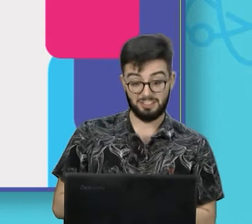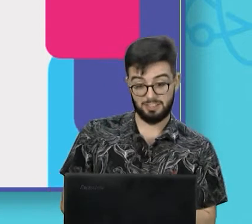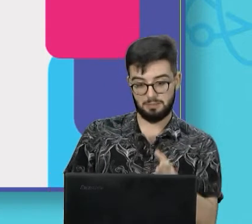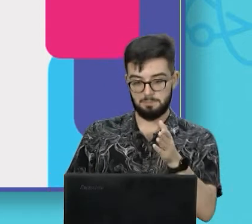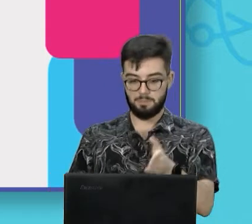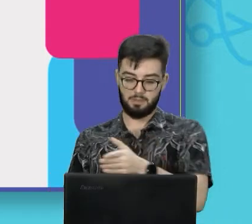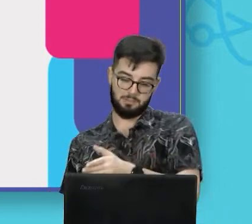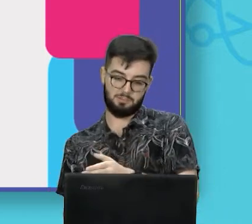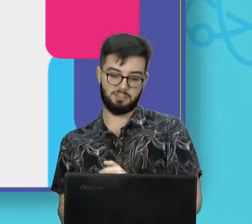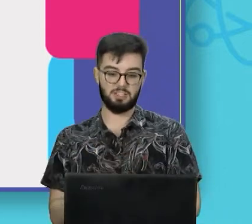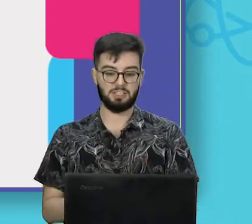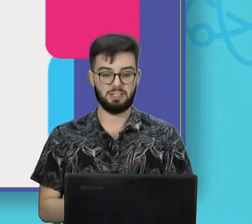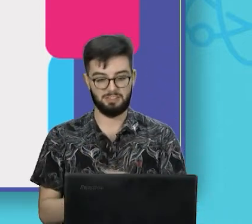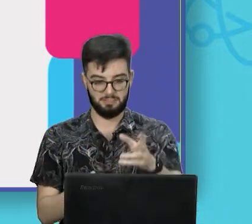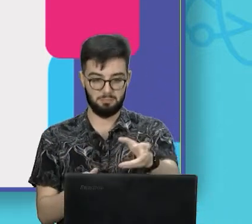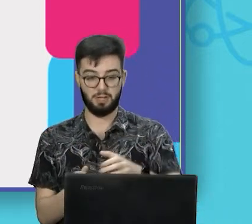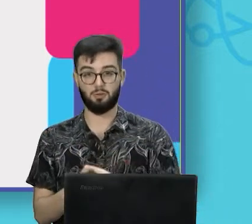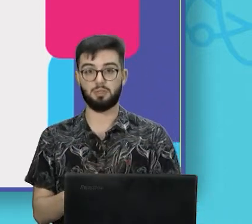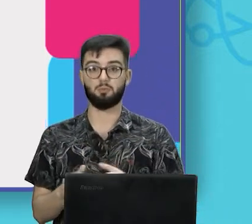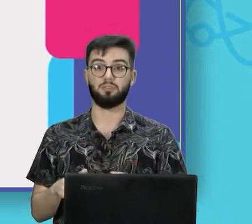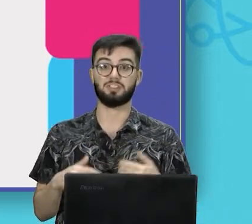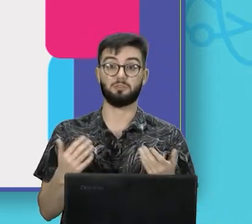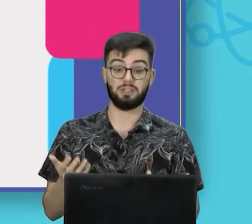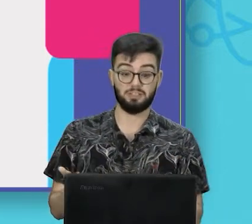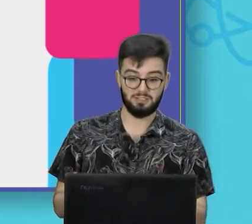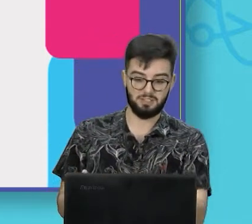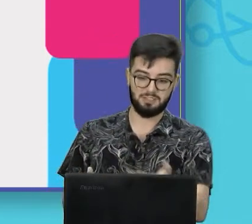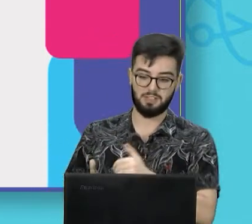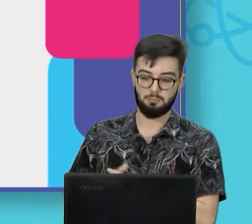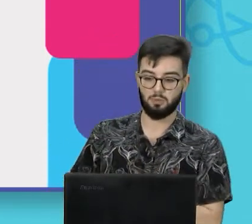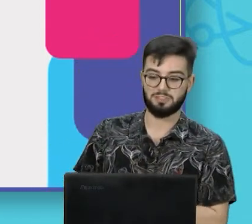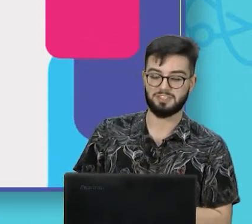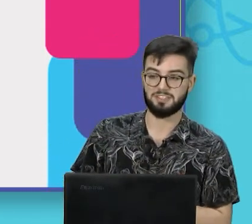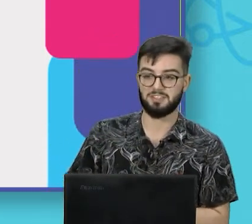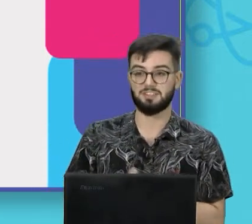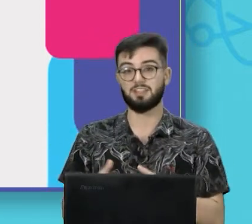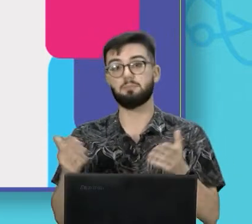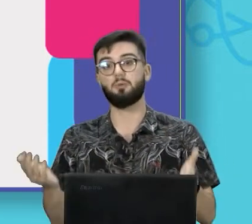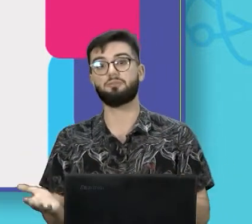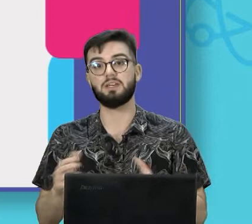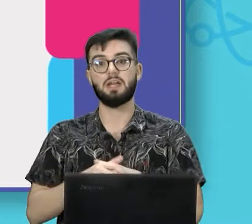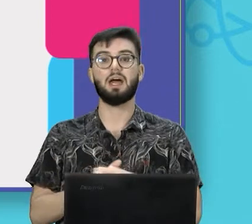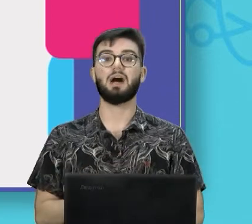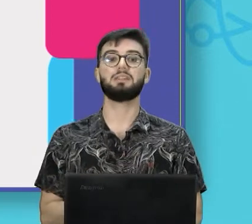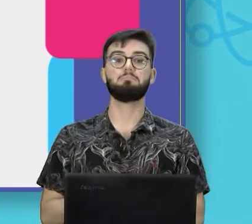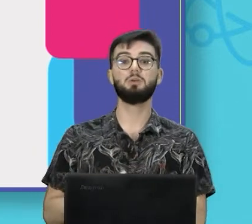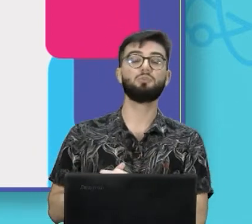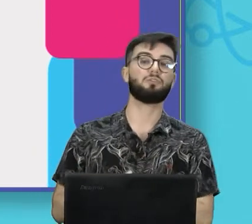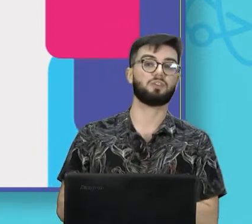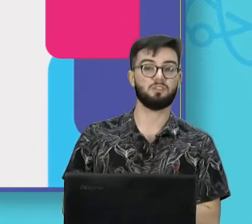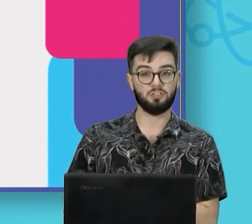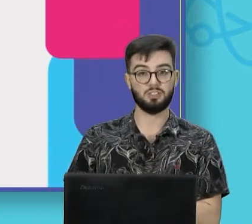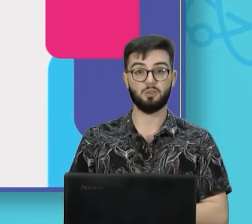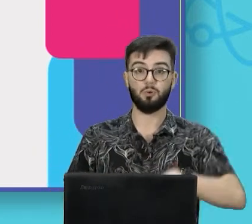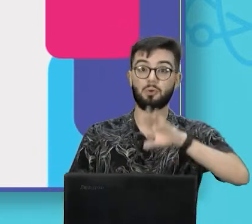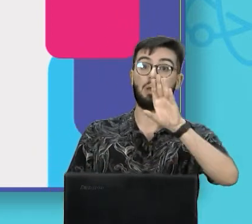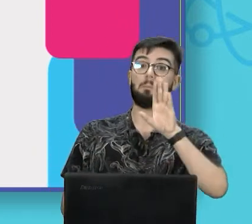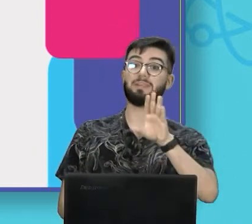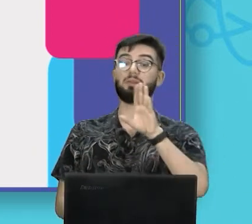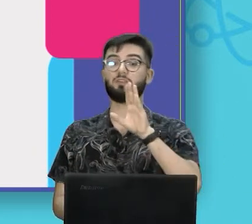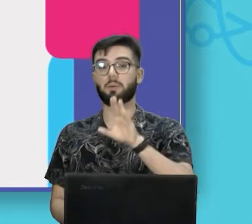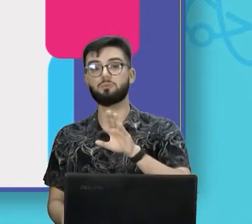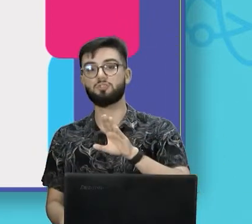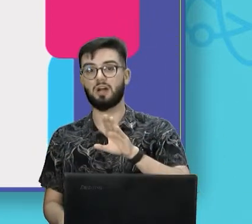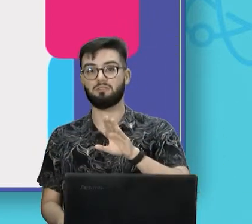1937 seguinte nessa em branco a de 1946 ali 1967 e por fim a de 1988